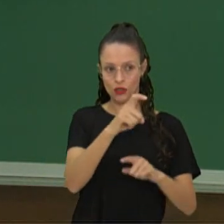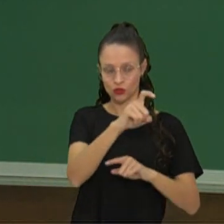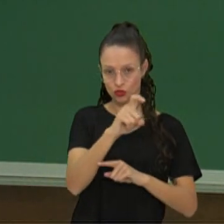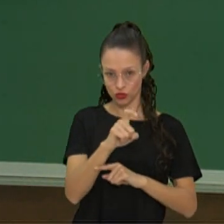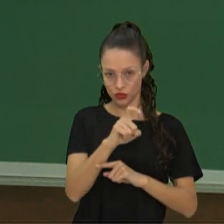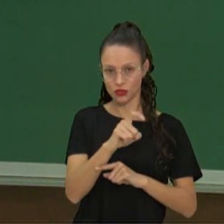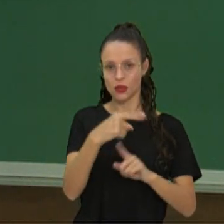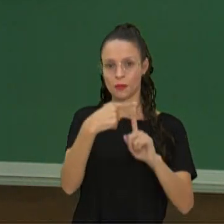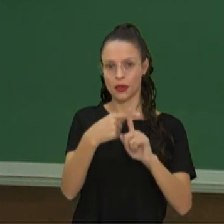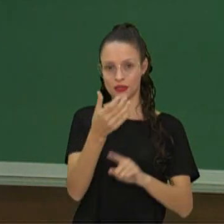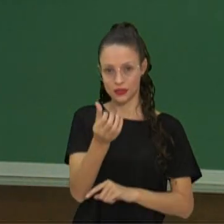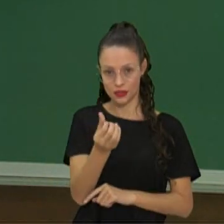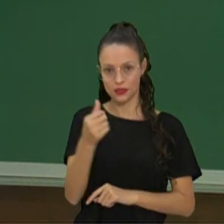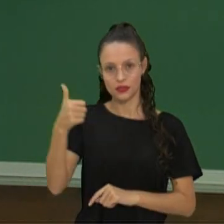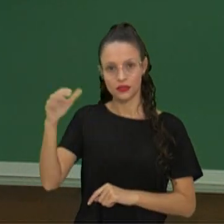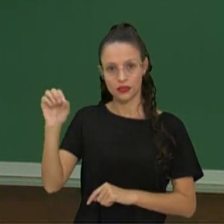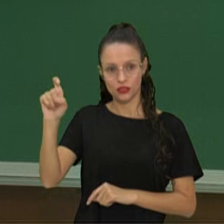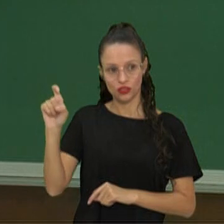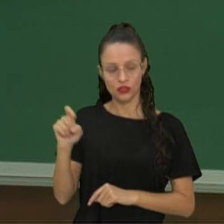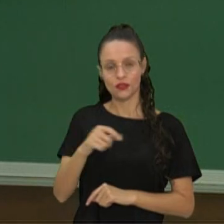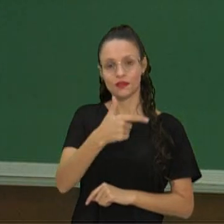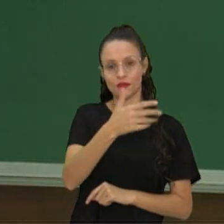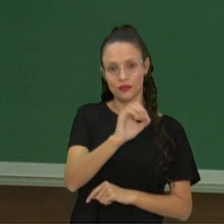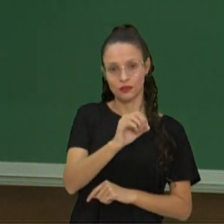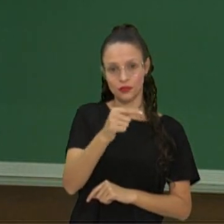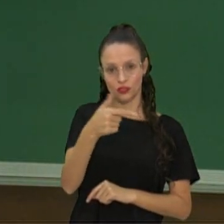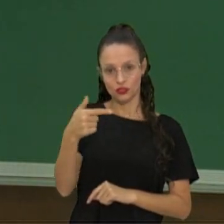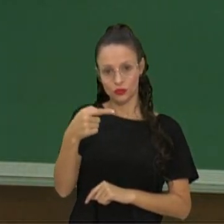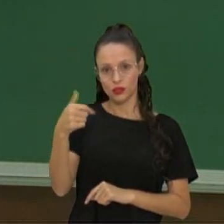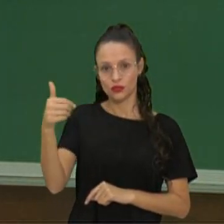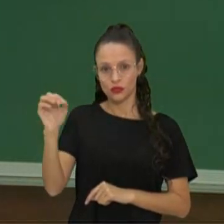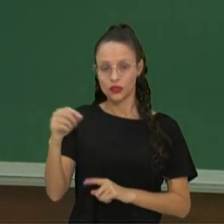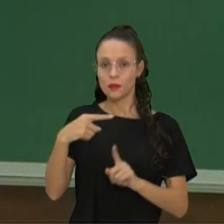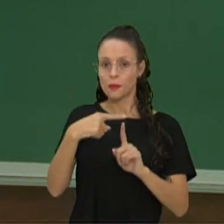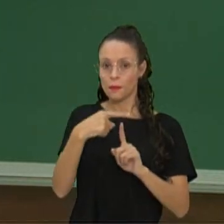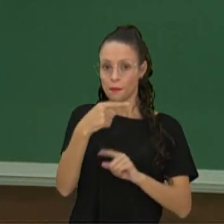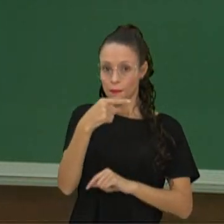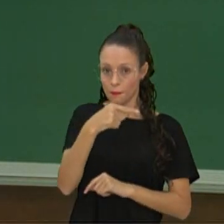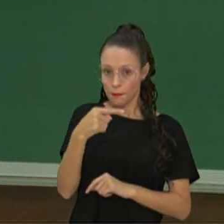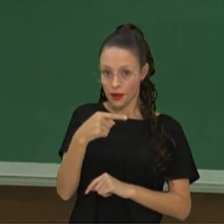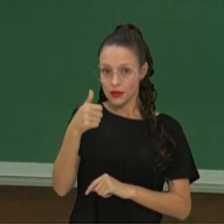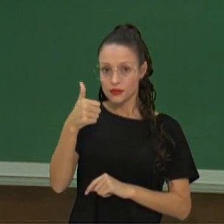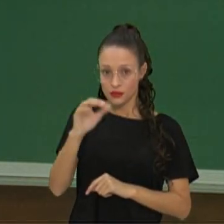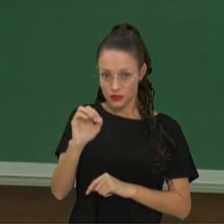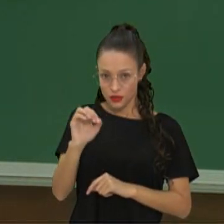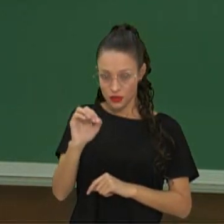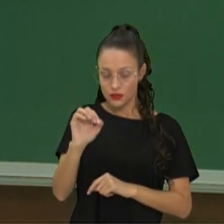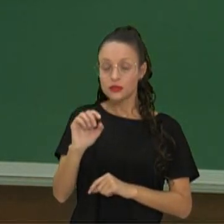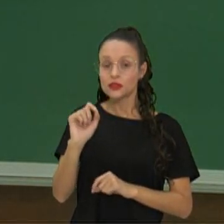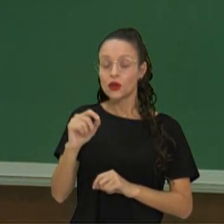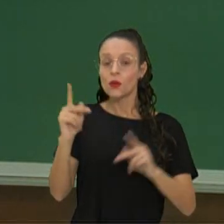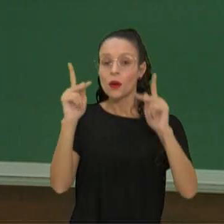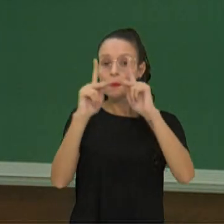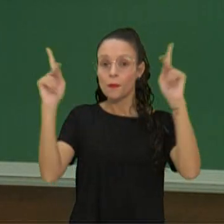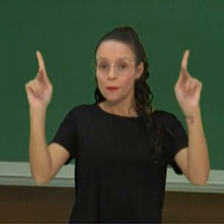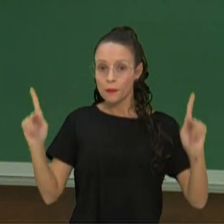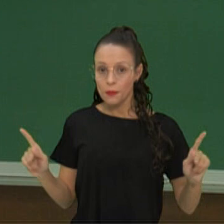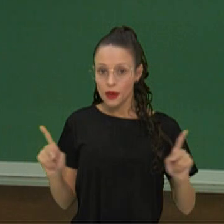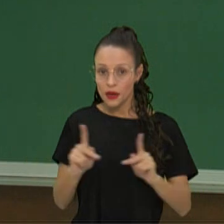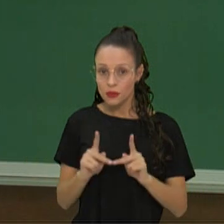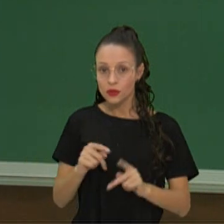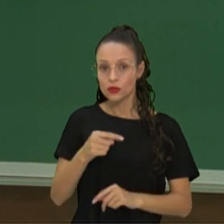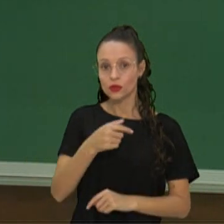6, 10x. 20 menos 10, mais 10. Sinal do maior. Então o perímetro é 10x